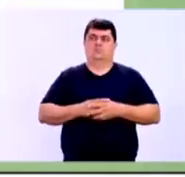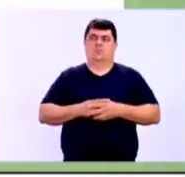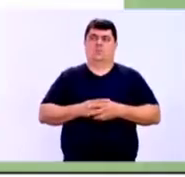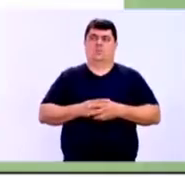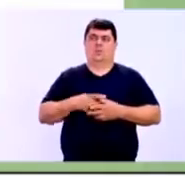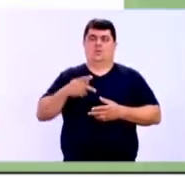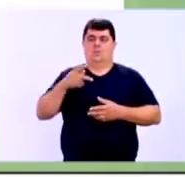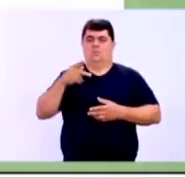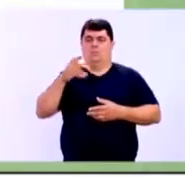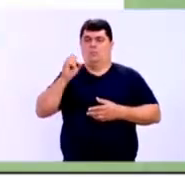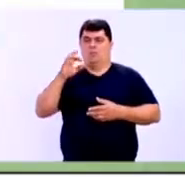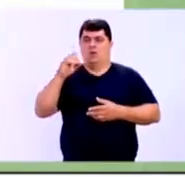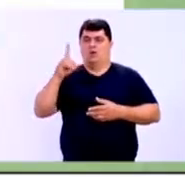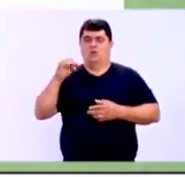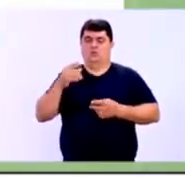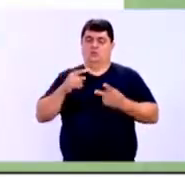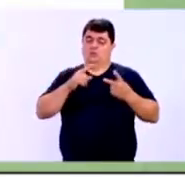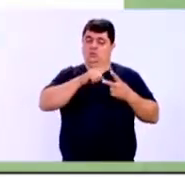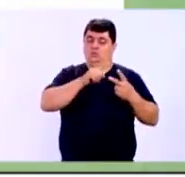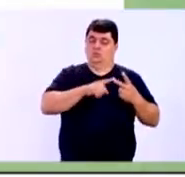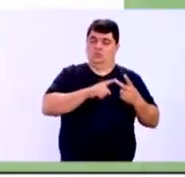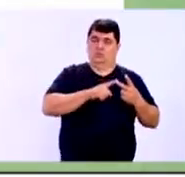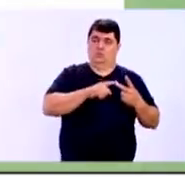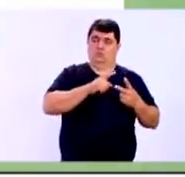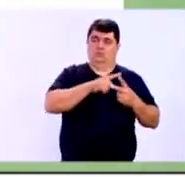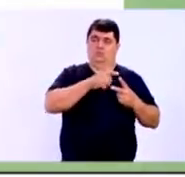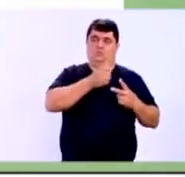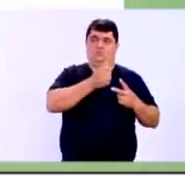duas partes, que é a